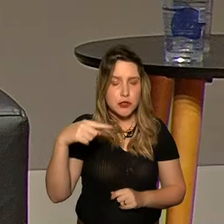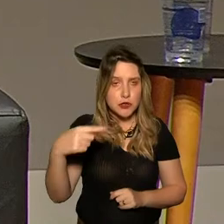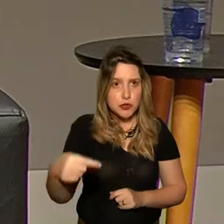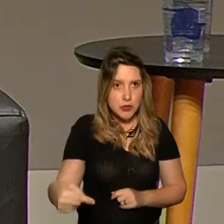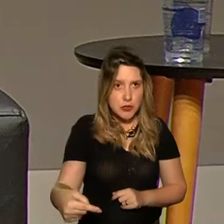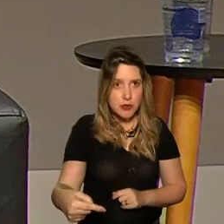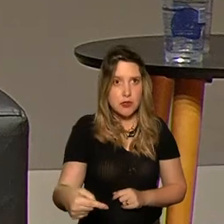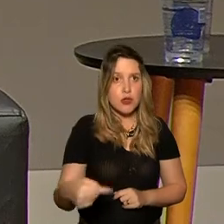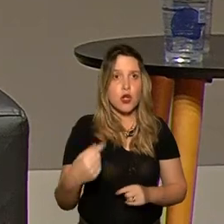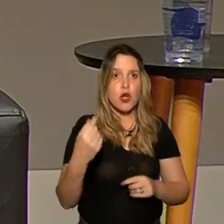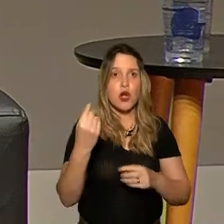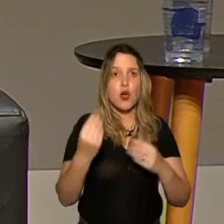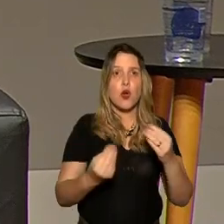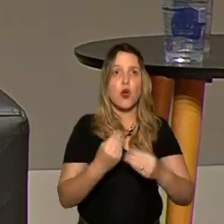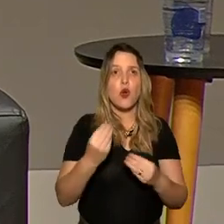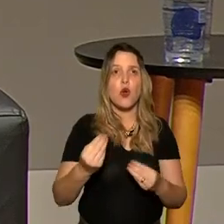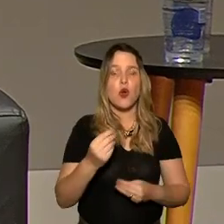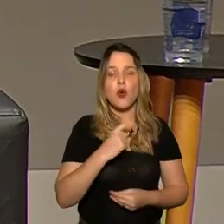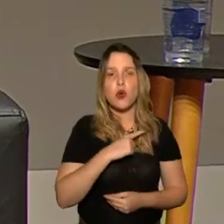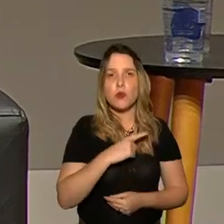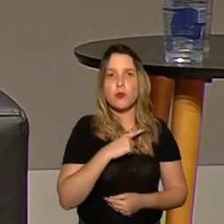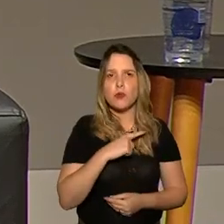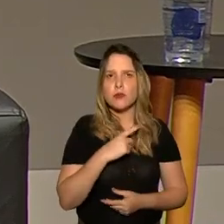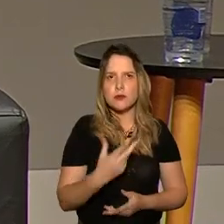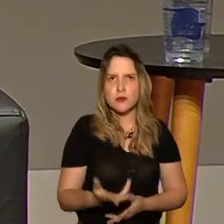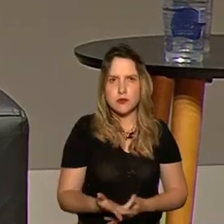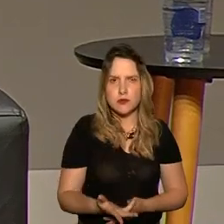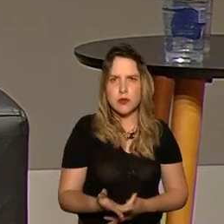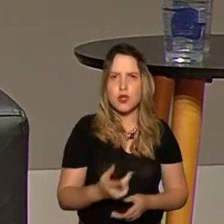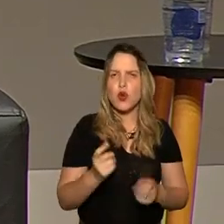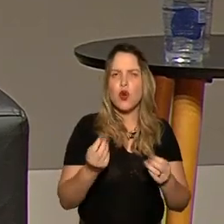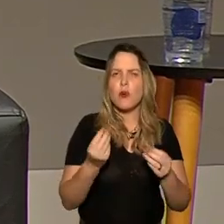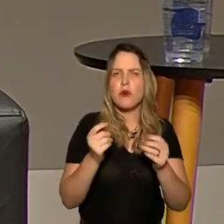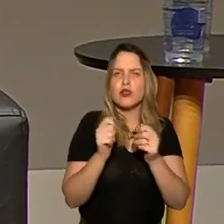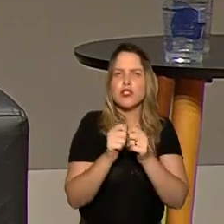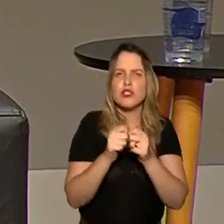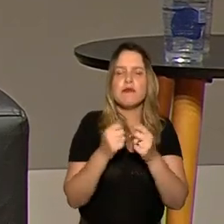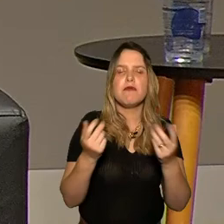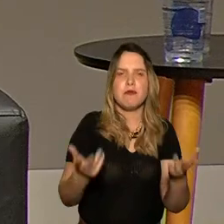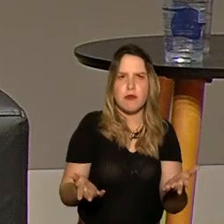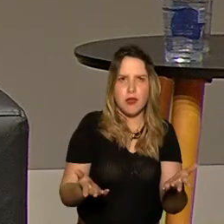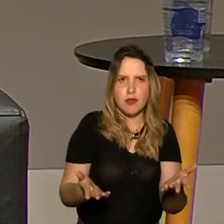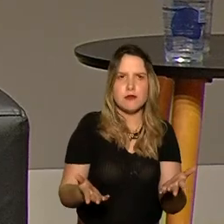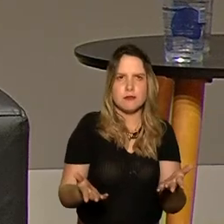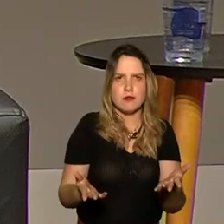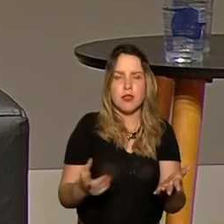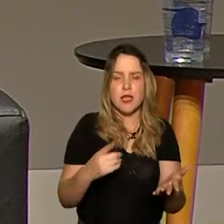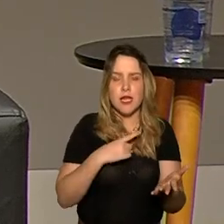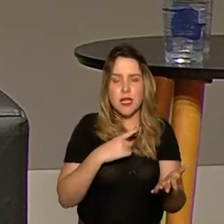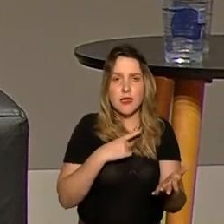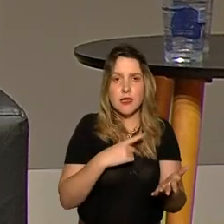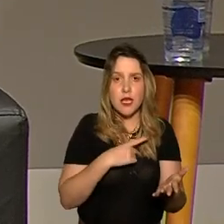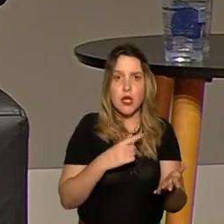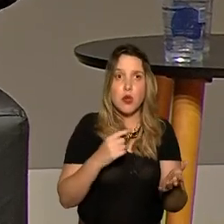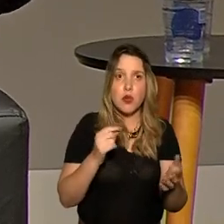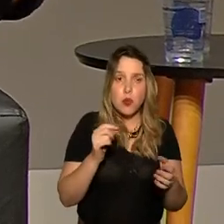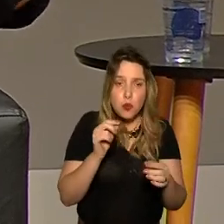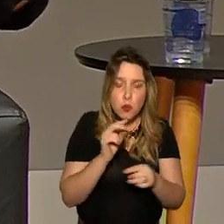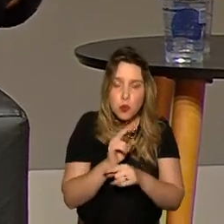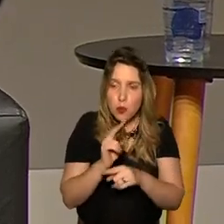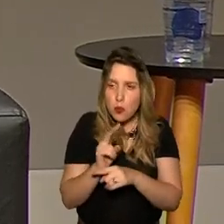e como é que a gente desa automatiza como é que a gente faz disso experiências que sejam por exemplo